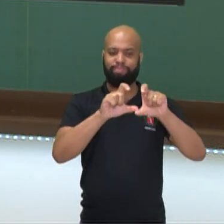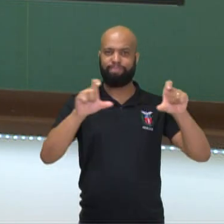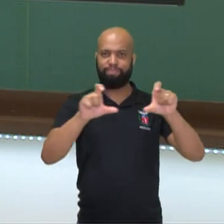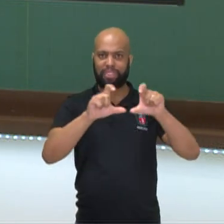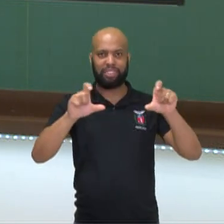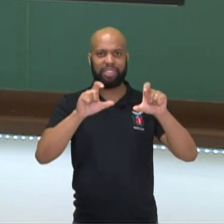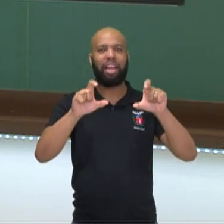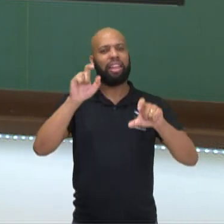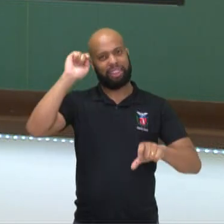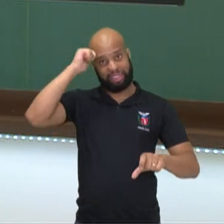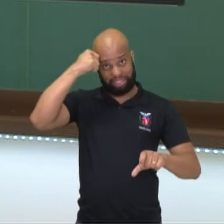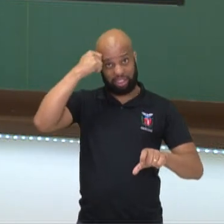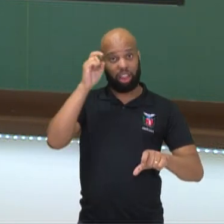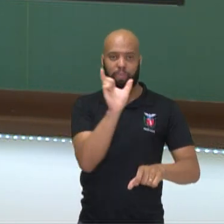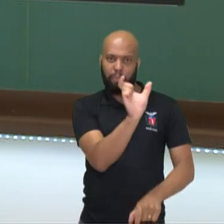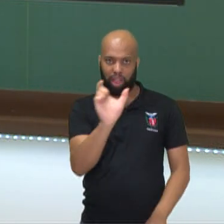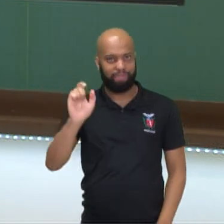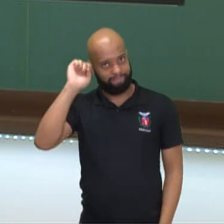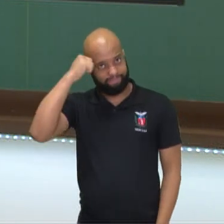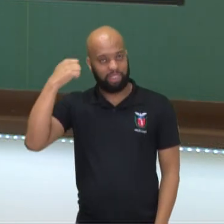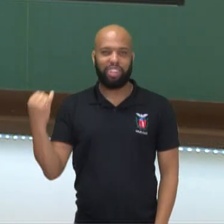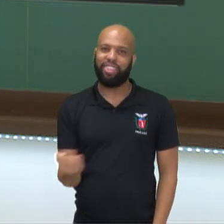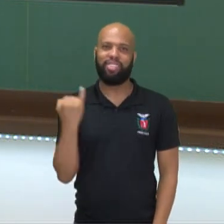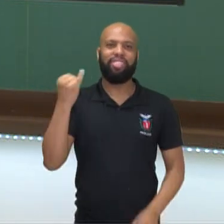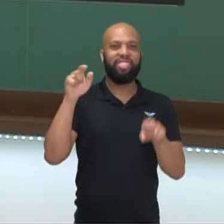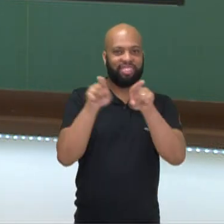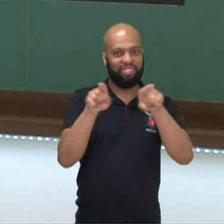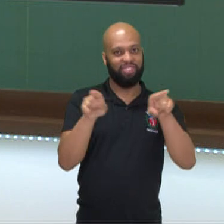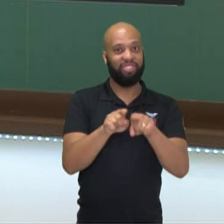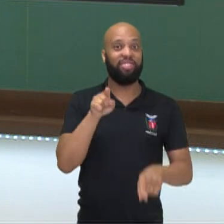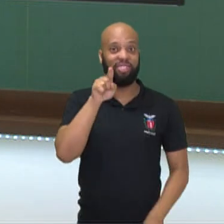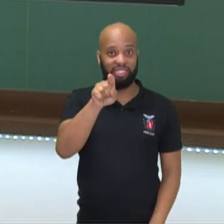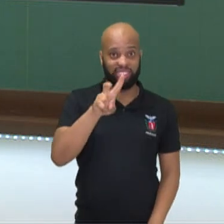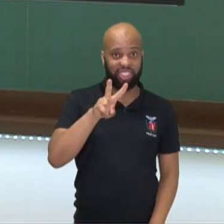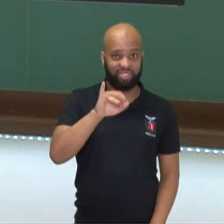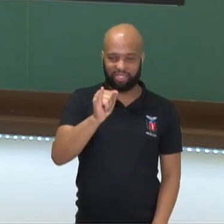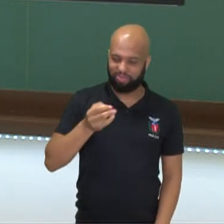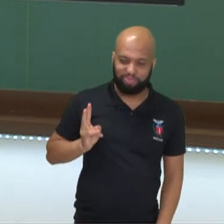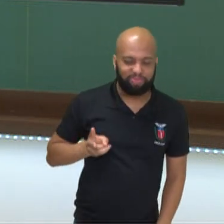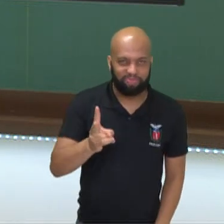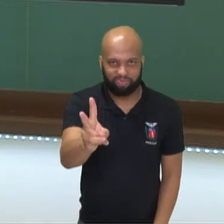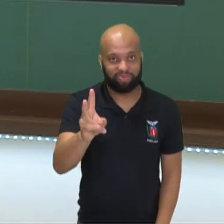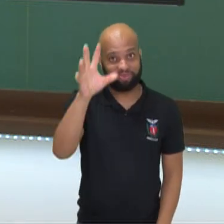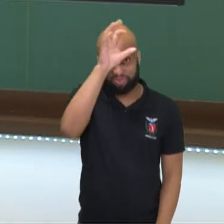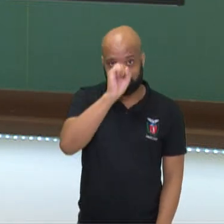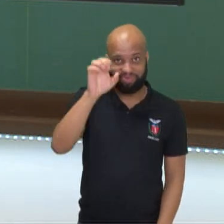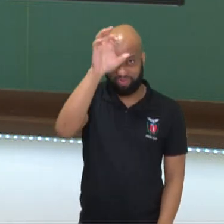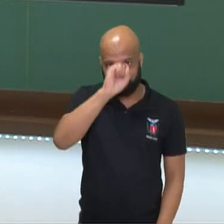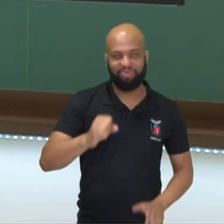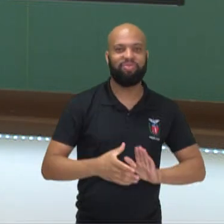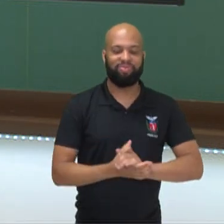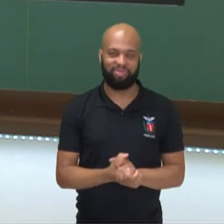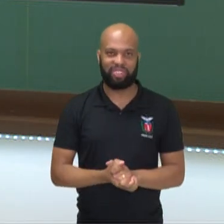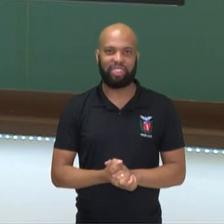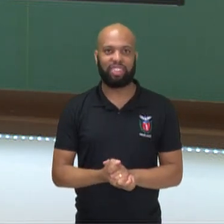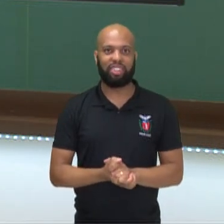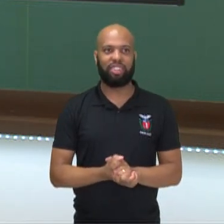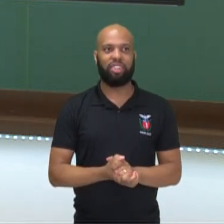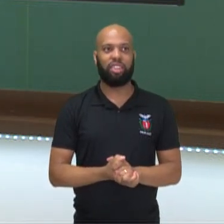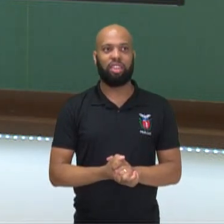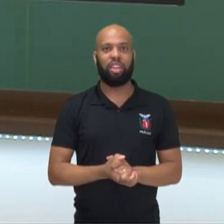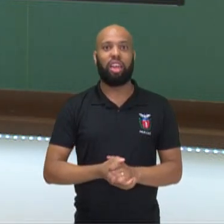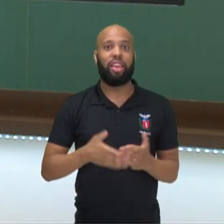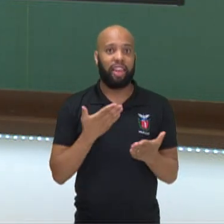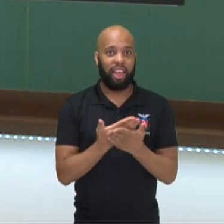texto, que são informações muito importantes para você continuar aprendendo. Não deixe a aula